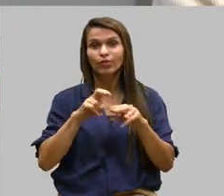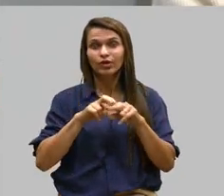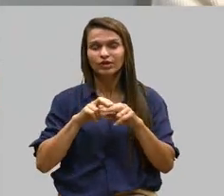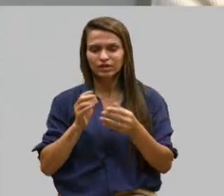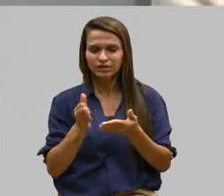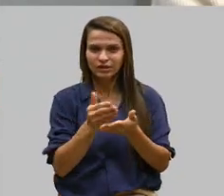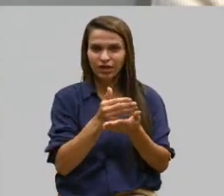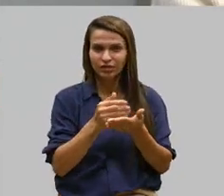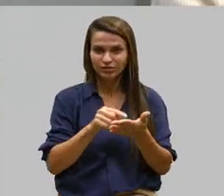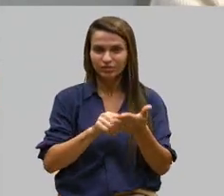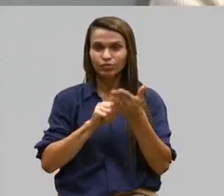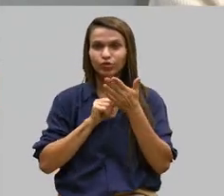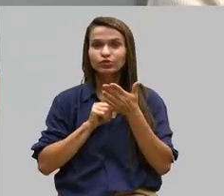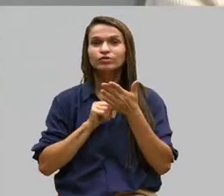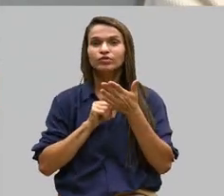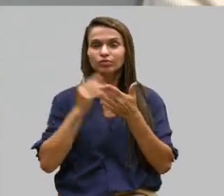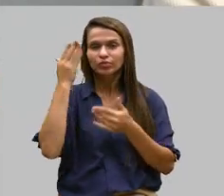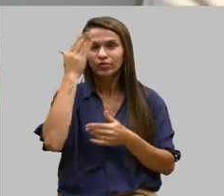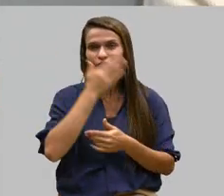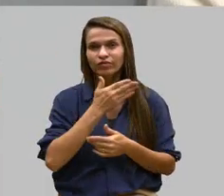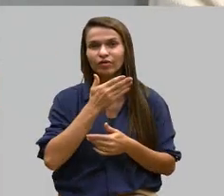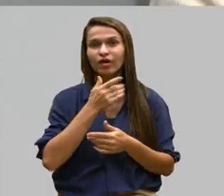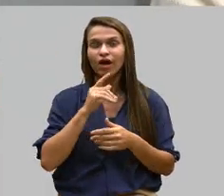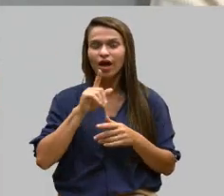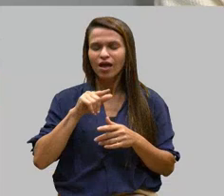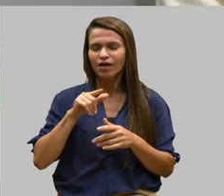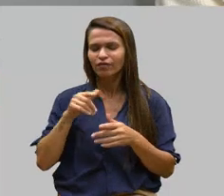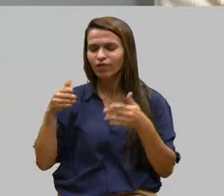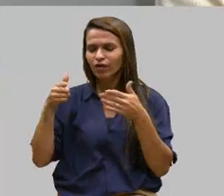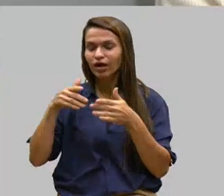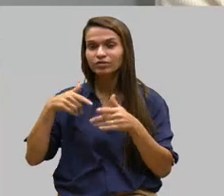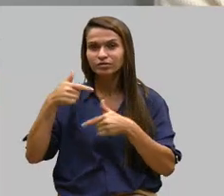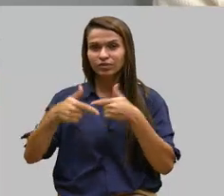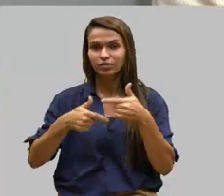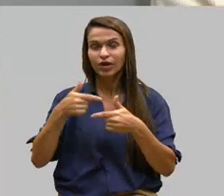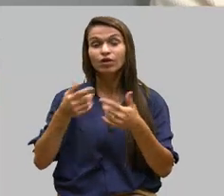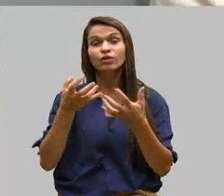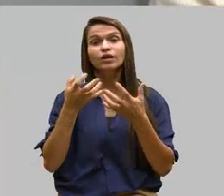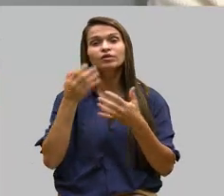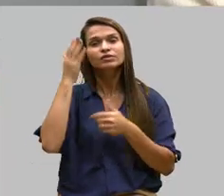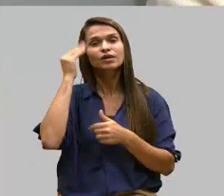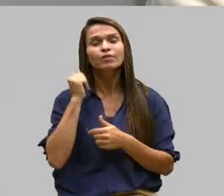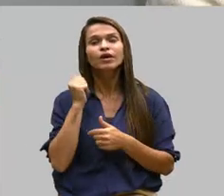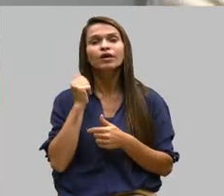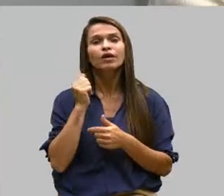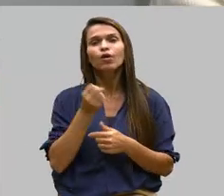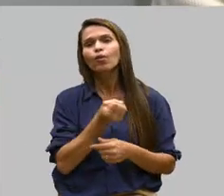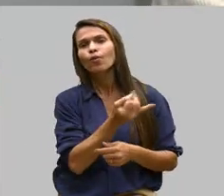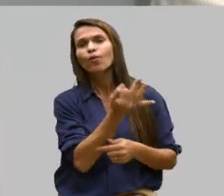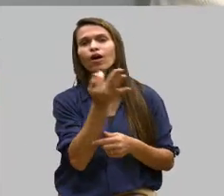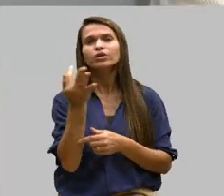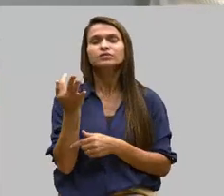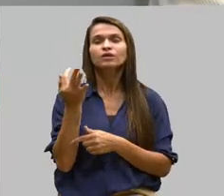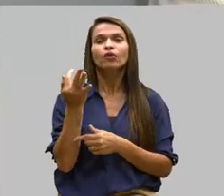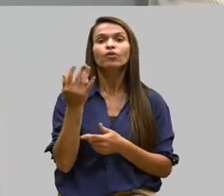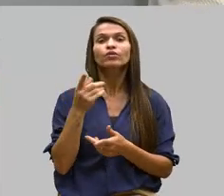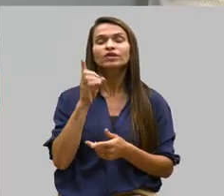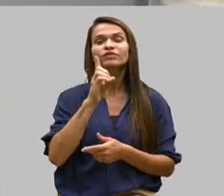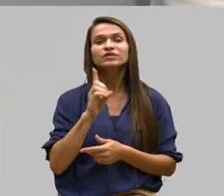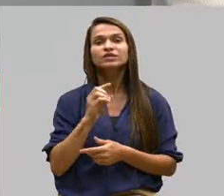que você trouxe dos dados da empregabilidade eu gostaria de saber quantos são deficientes intelectual